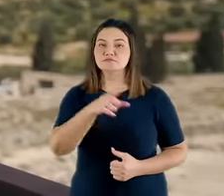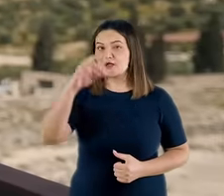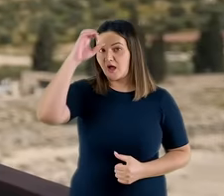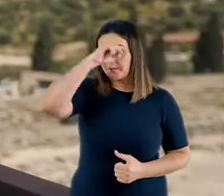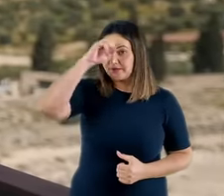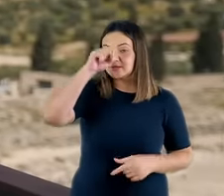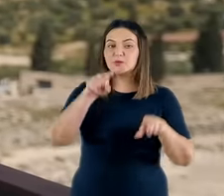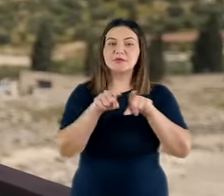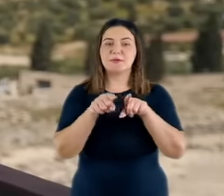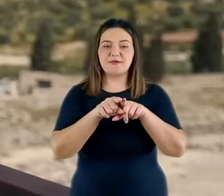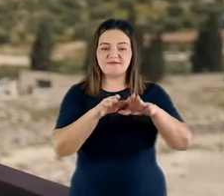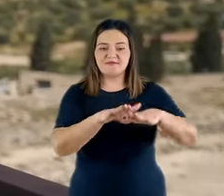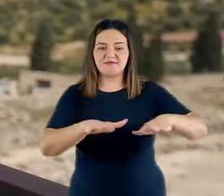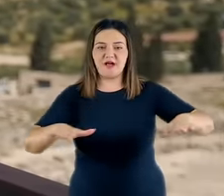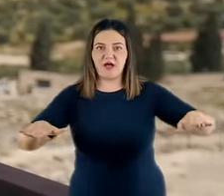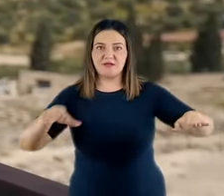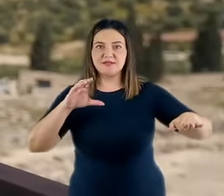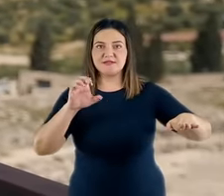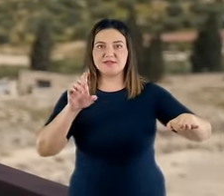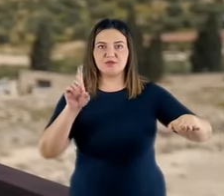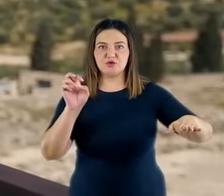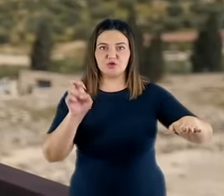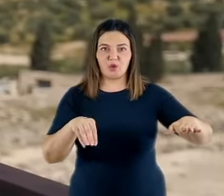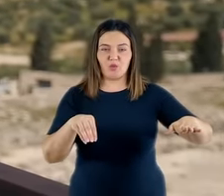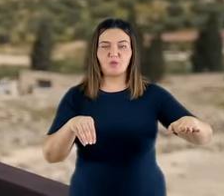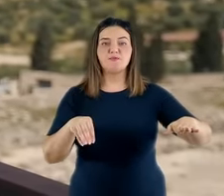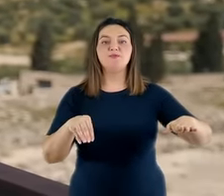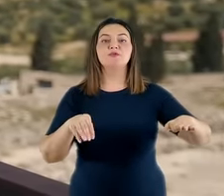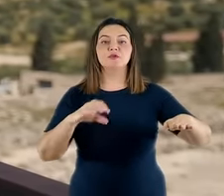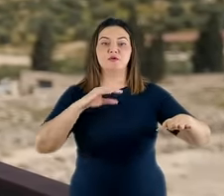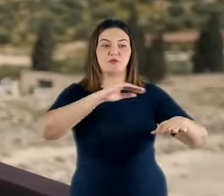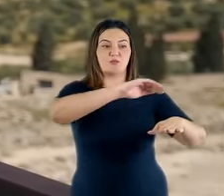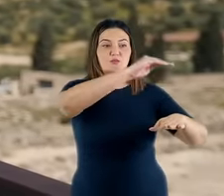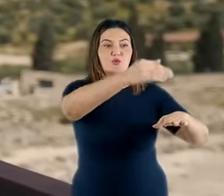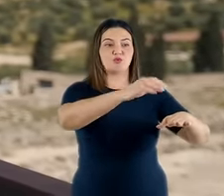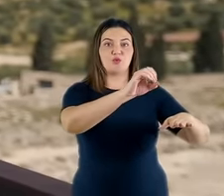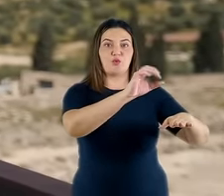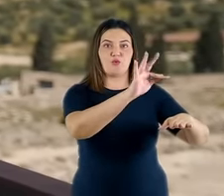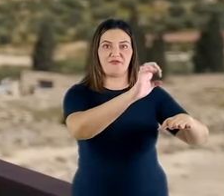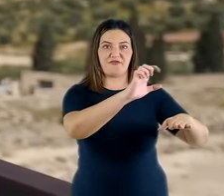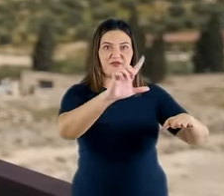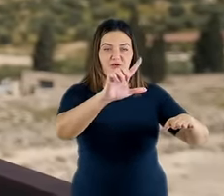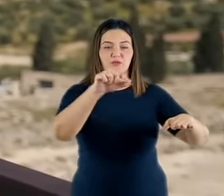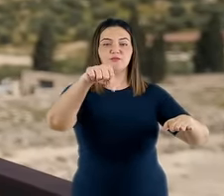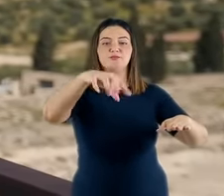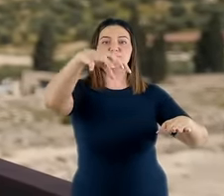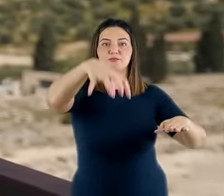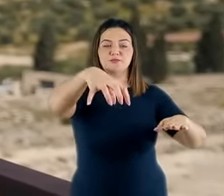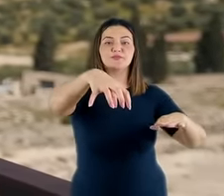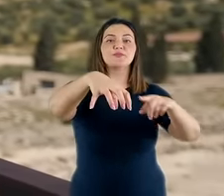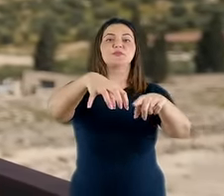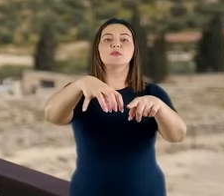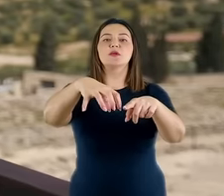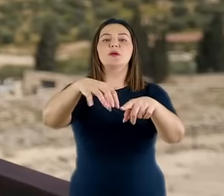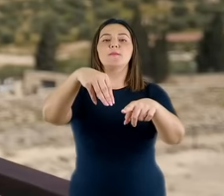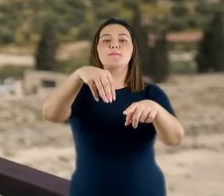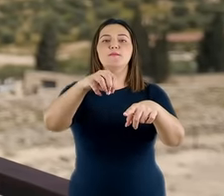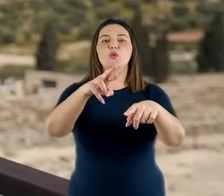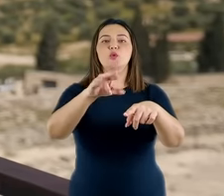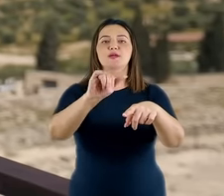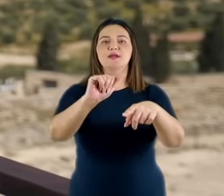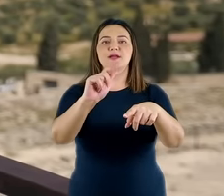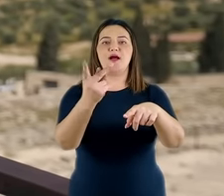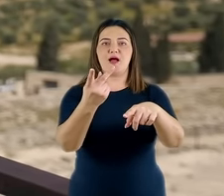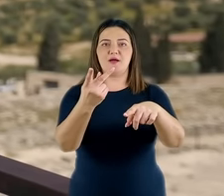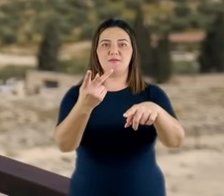Você aprendeu também do Vale do Cédron, aprendeu sobre o Ofel, sobre o Monte Moriá, que é o local onde Abraão levou Isaac em sacrifício, e hoje